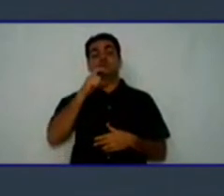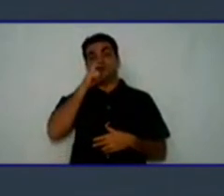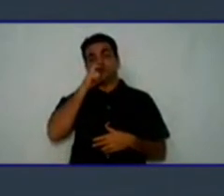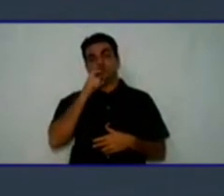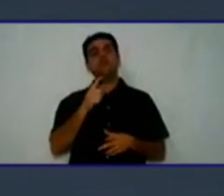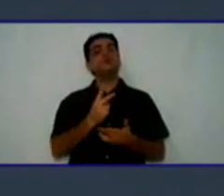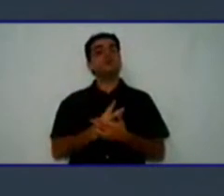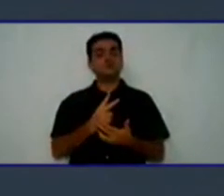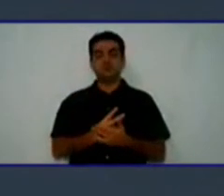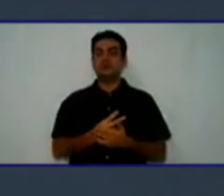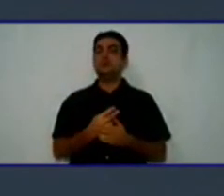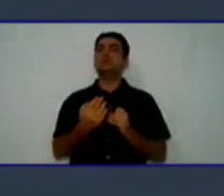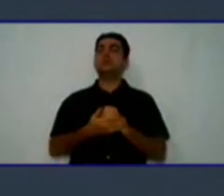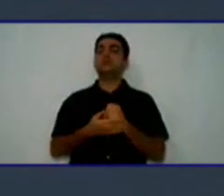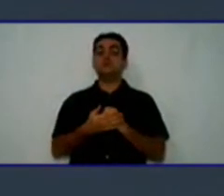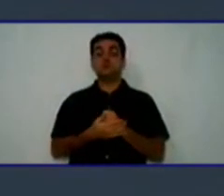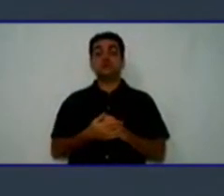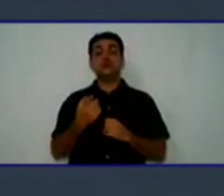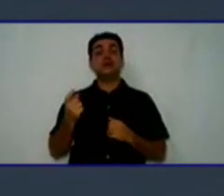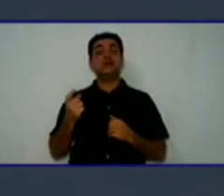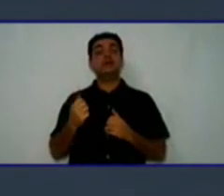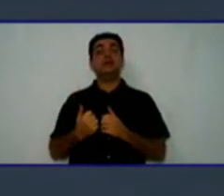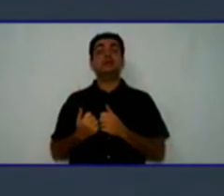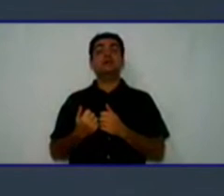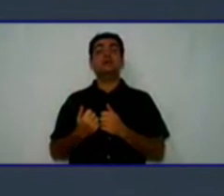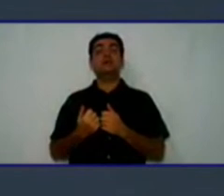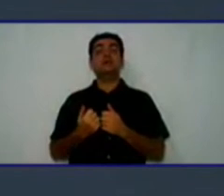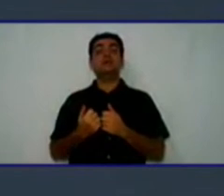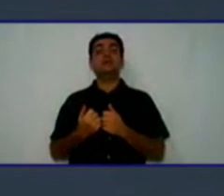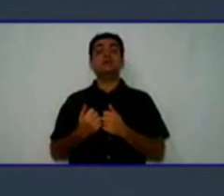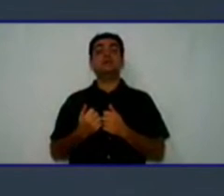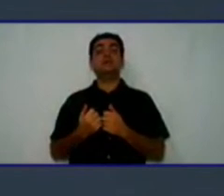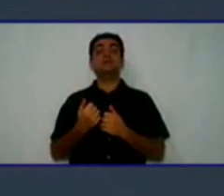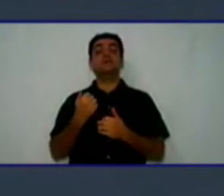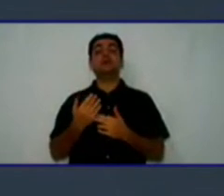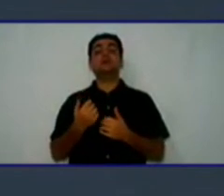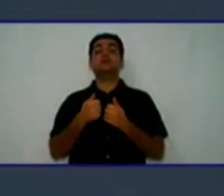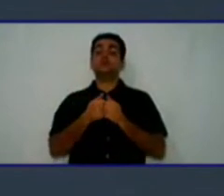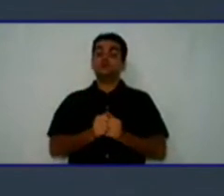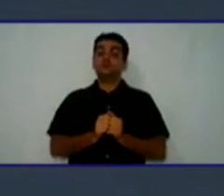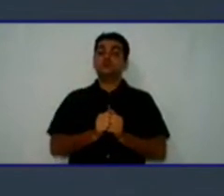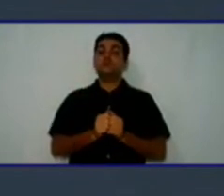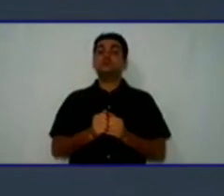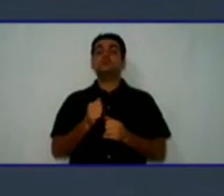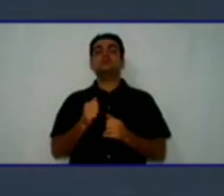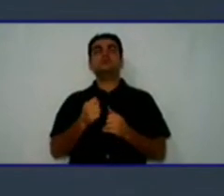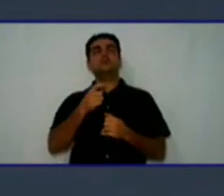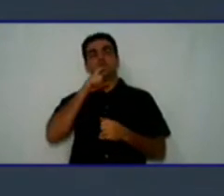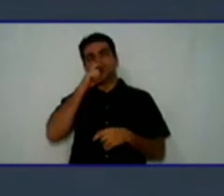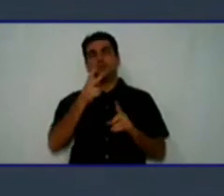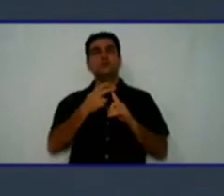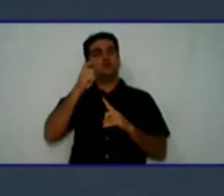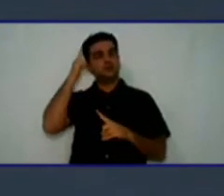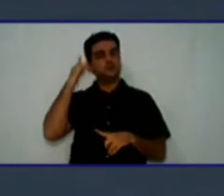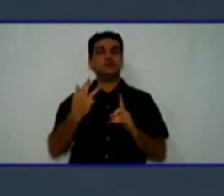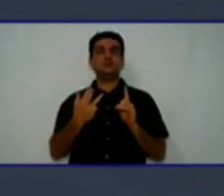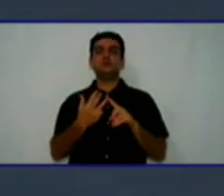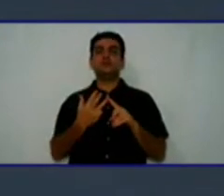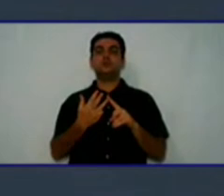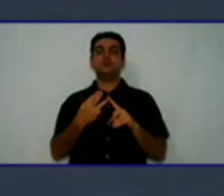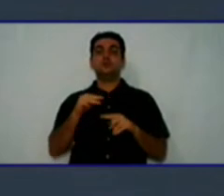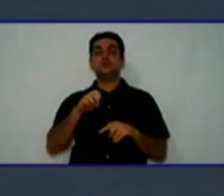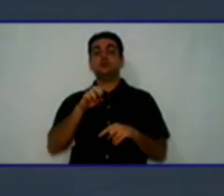sempre coerente, teria integrado a corrente vencida ao lado dos eminentes ministros Alexandre de Moraes e